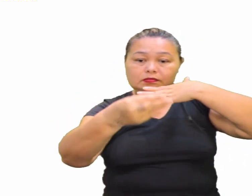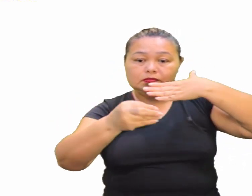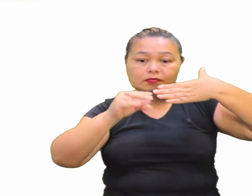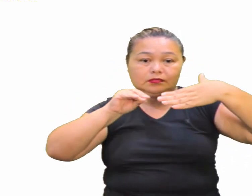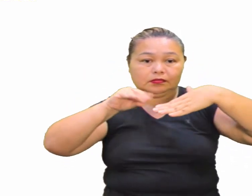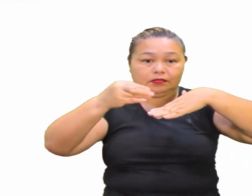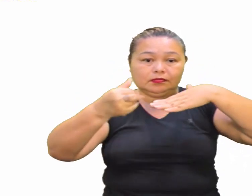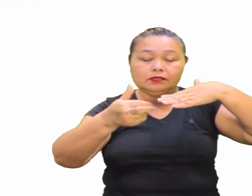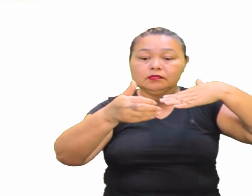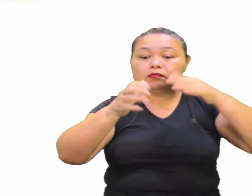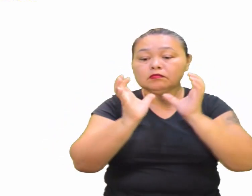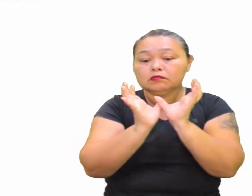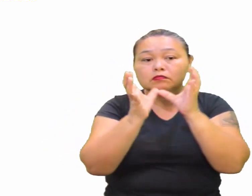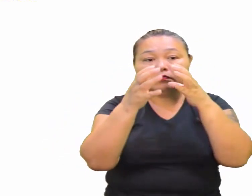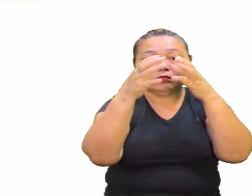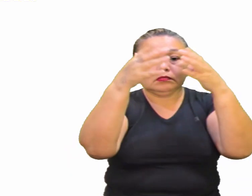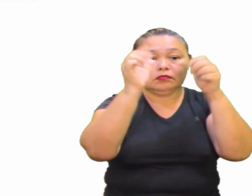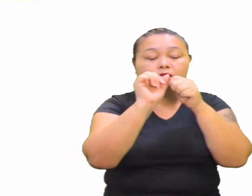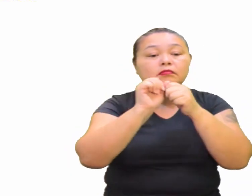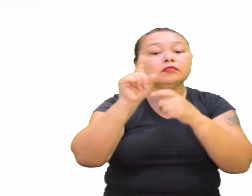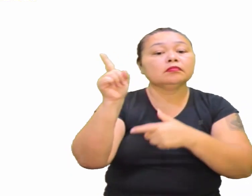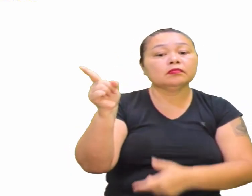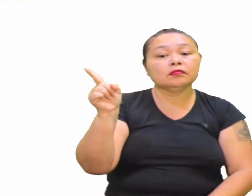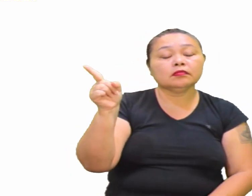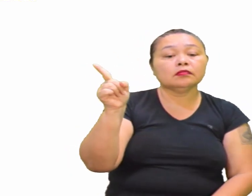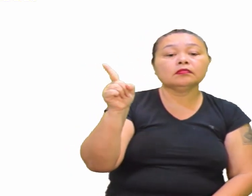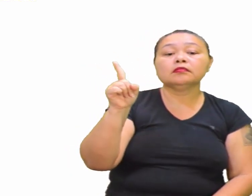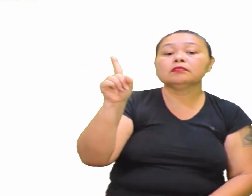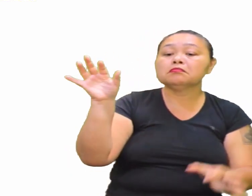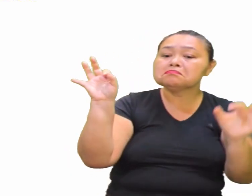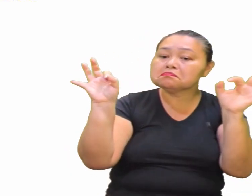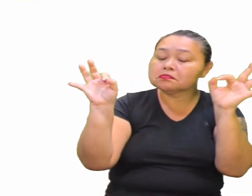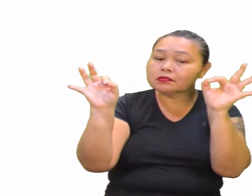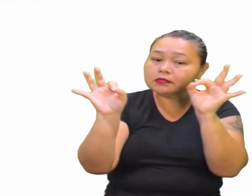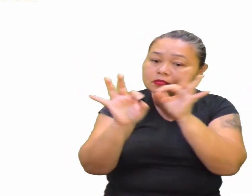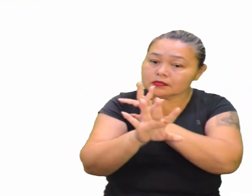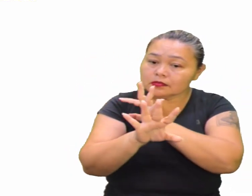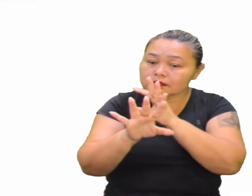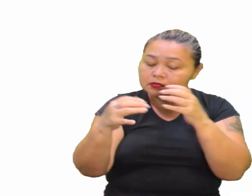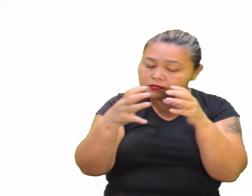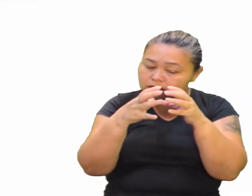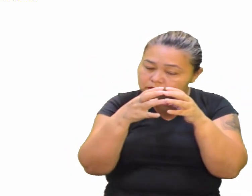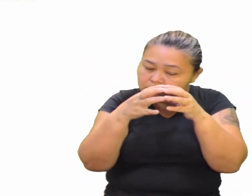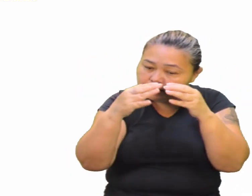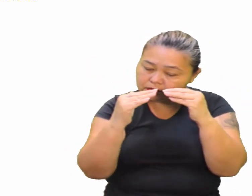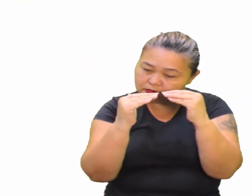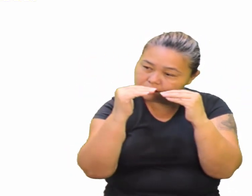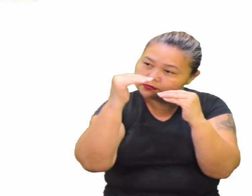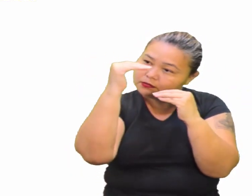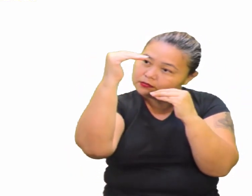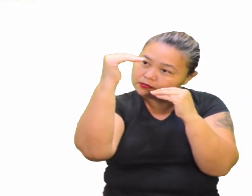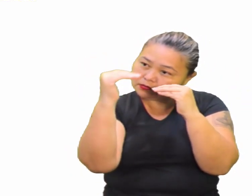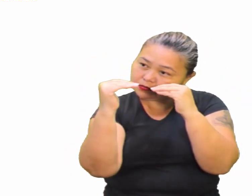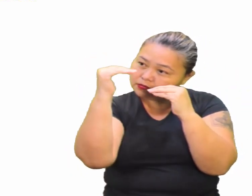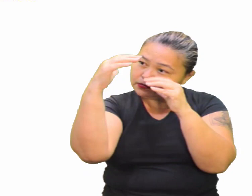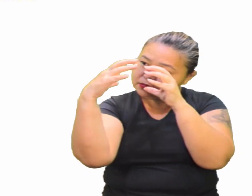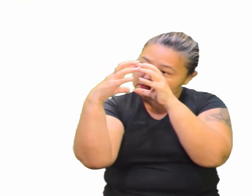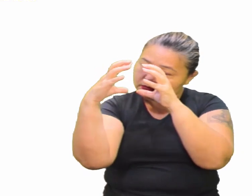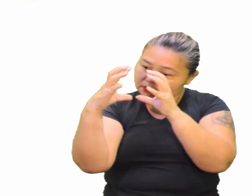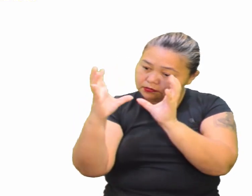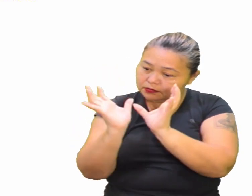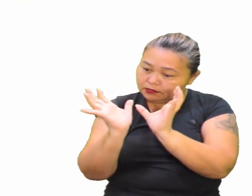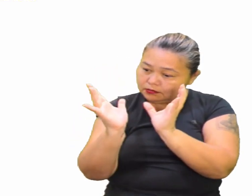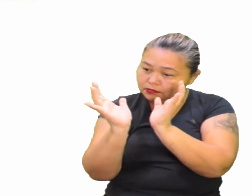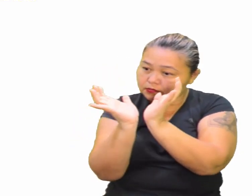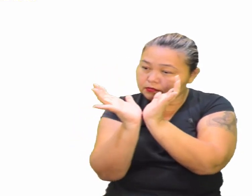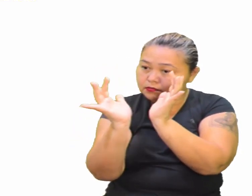Samambaias. Isso mesmo, professora Avencas. Então, já seriam plantas de, digamos assim, maior porte. Né? Também